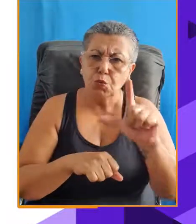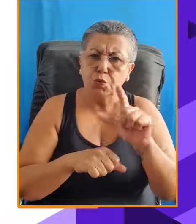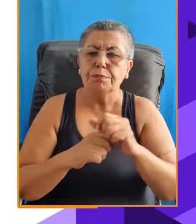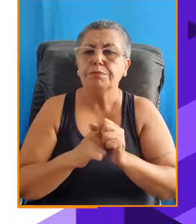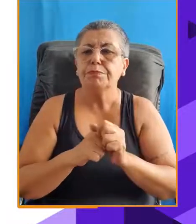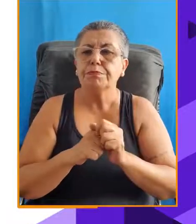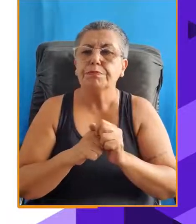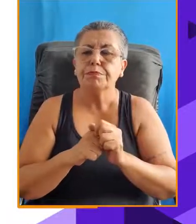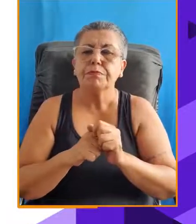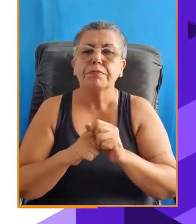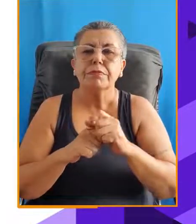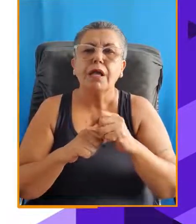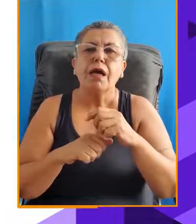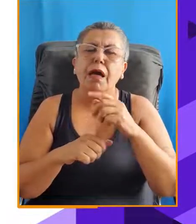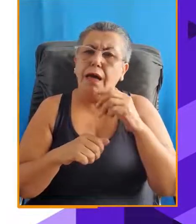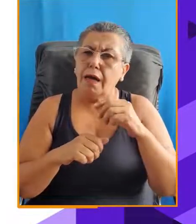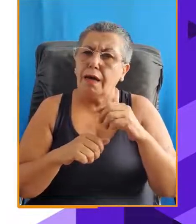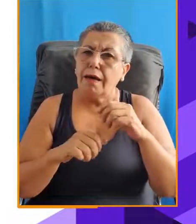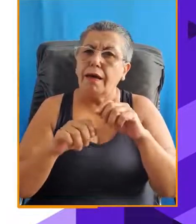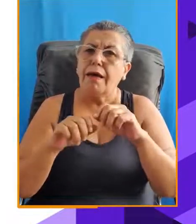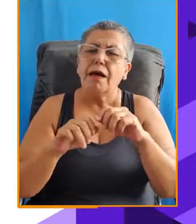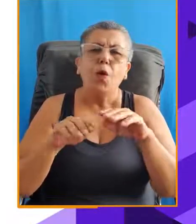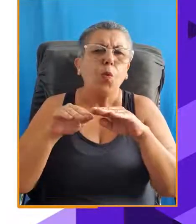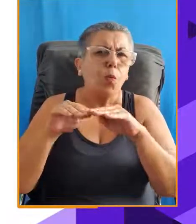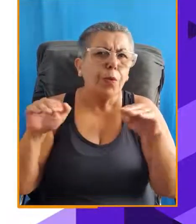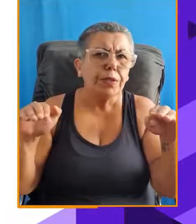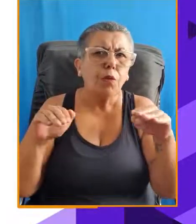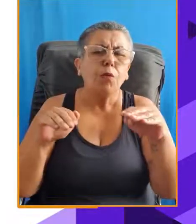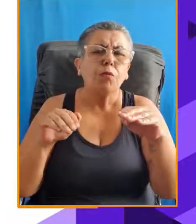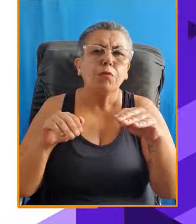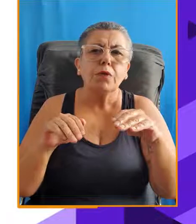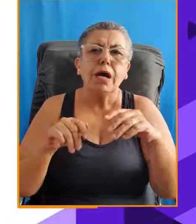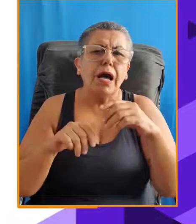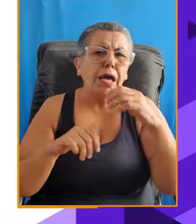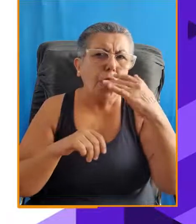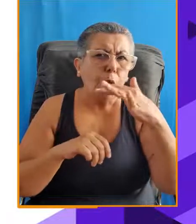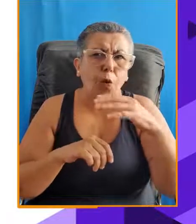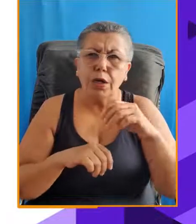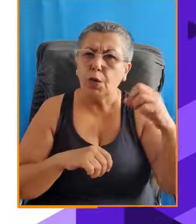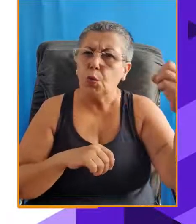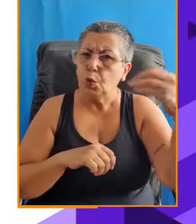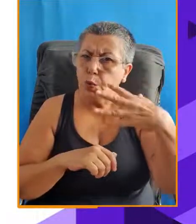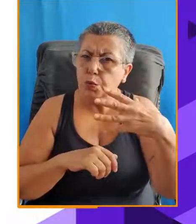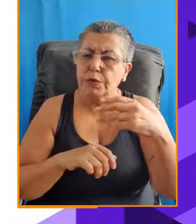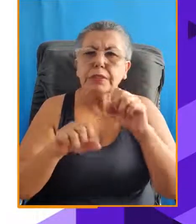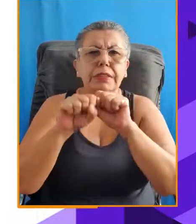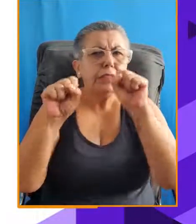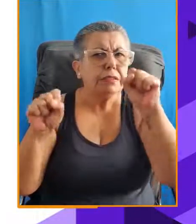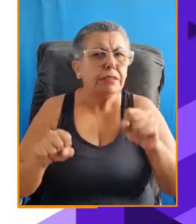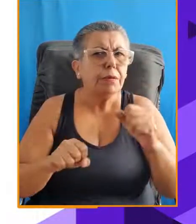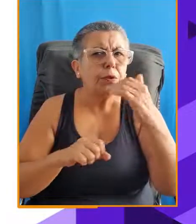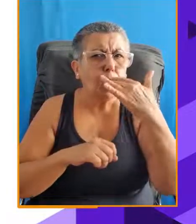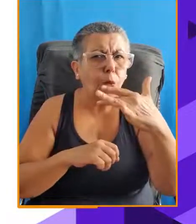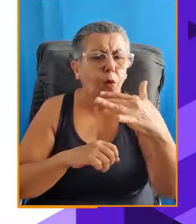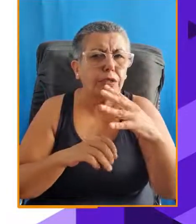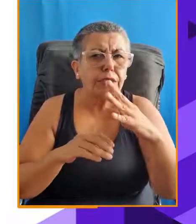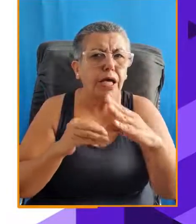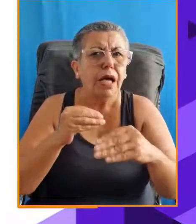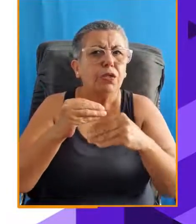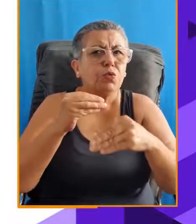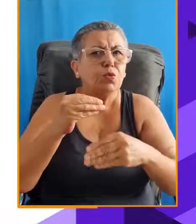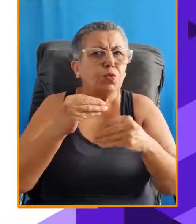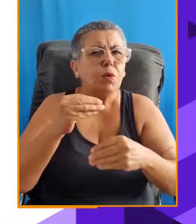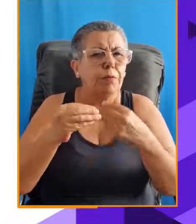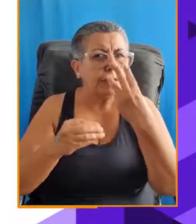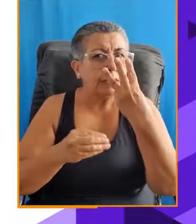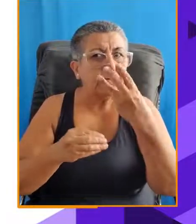ou sistema de cores RGB é vigente a cor luz. Nesse sistema de cores, a soma dessas